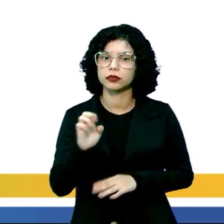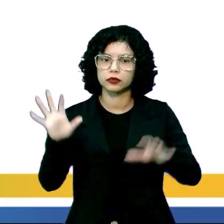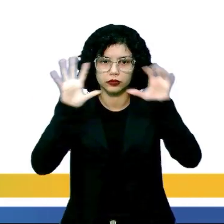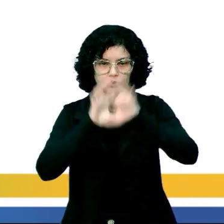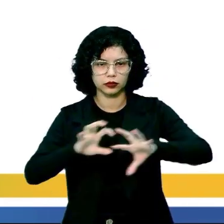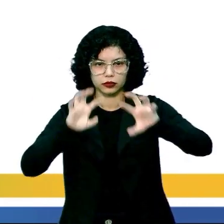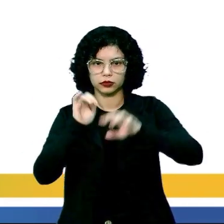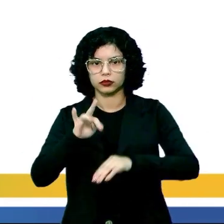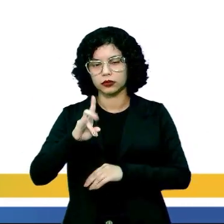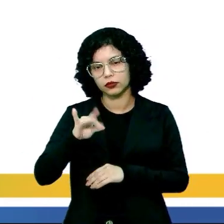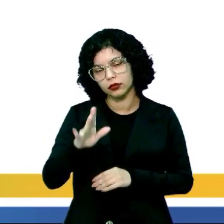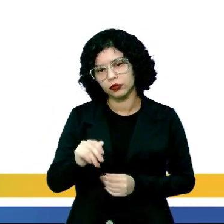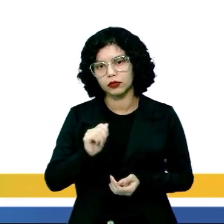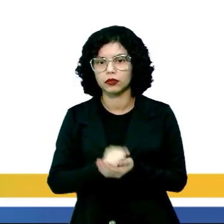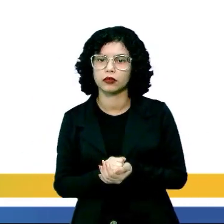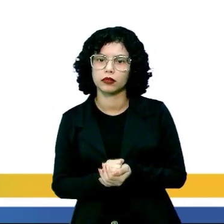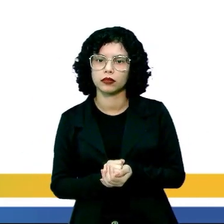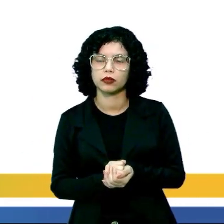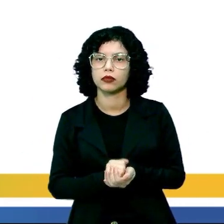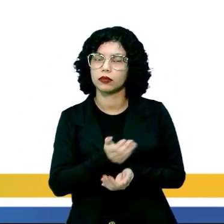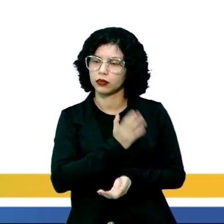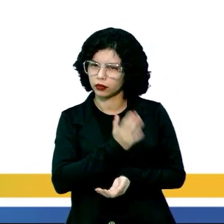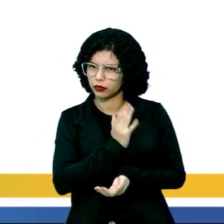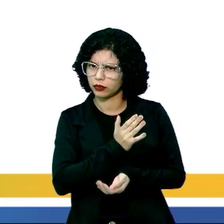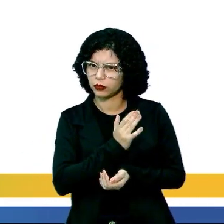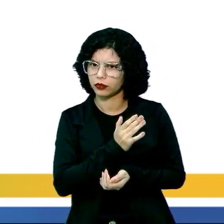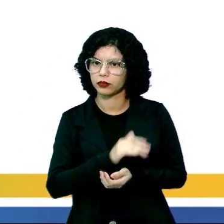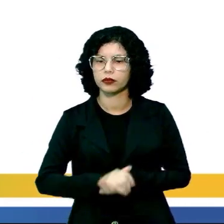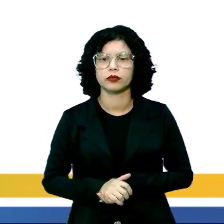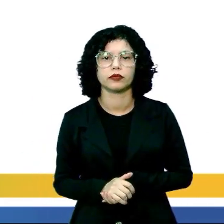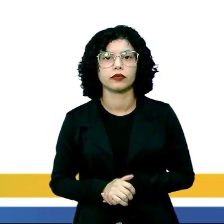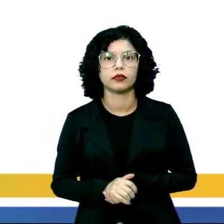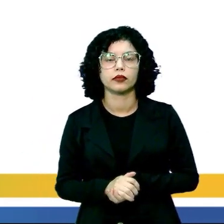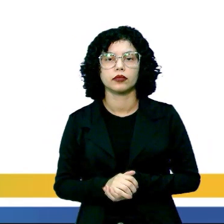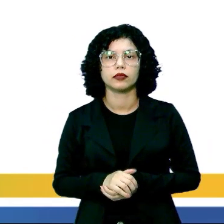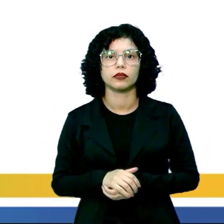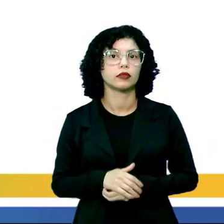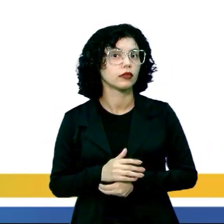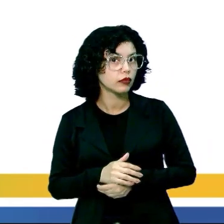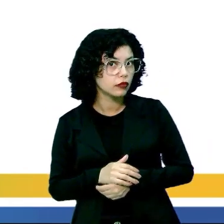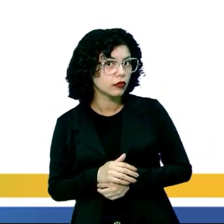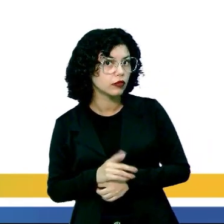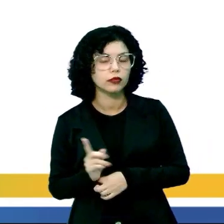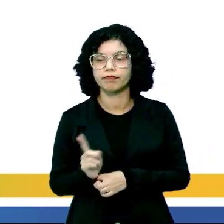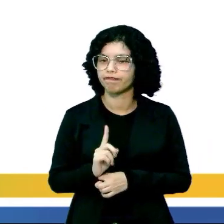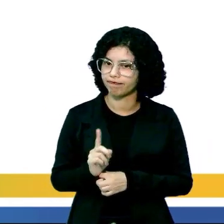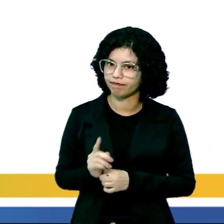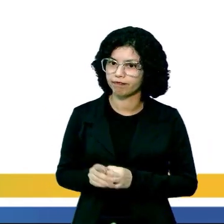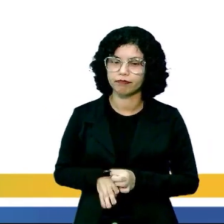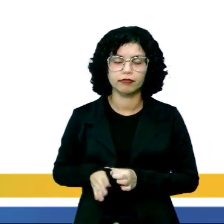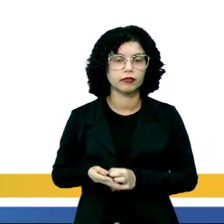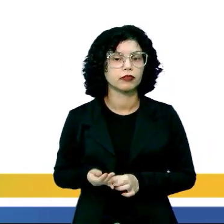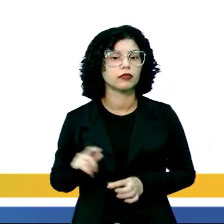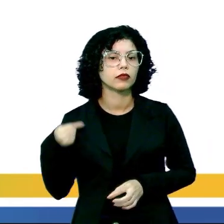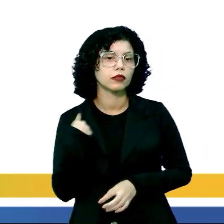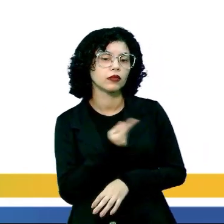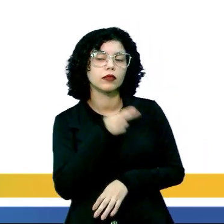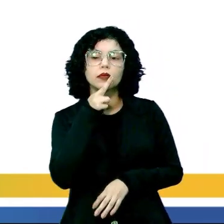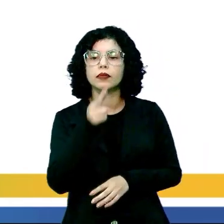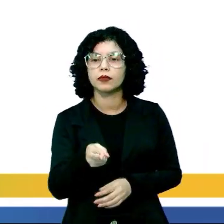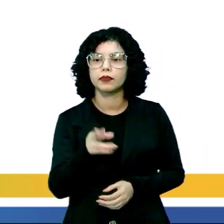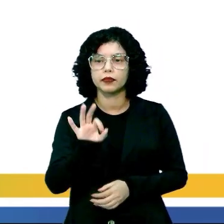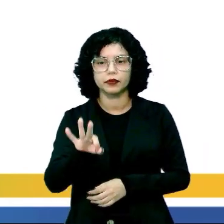gás carbônicos e metabólicos para os músculos cardíacos. Opa, também não, tá? Então, nossa